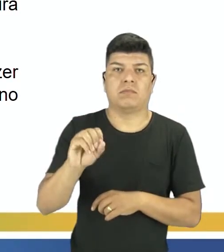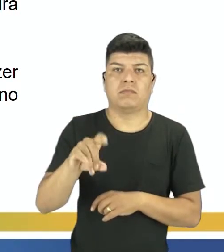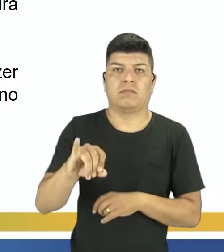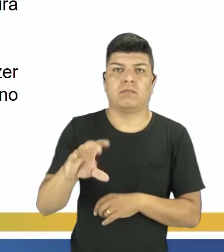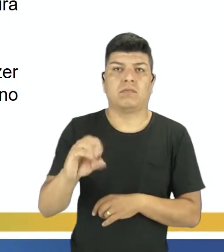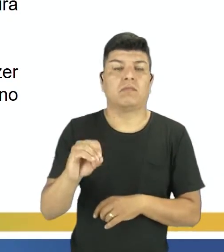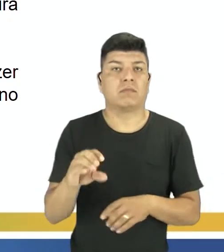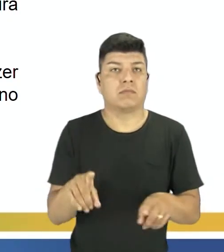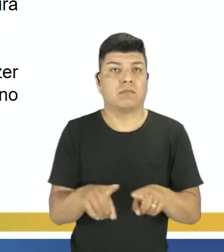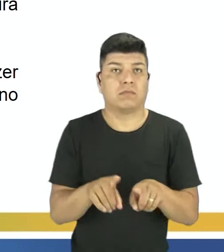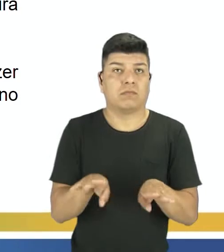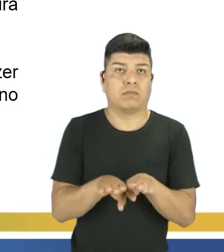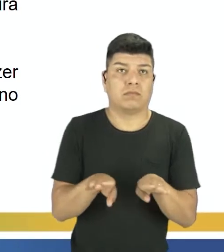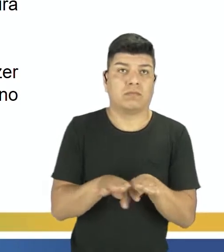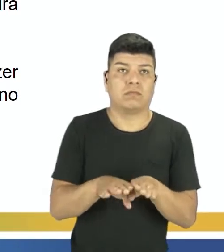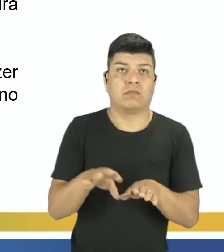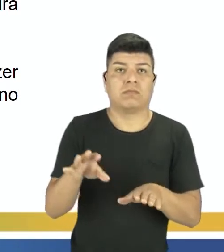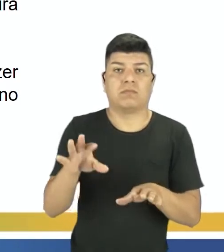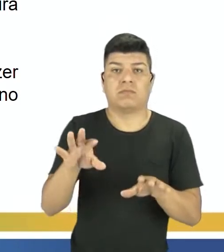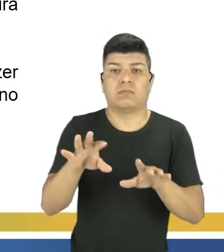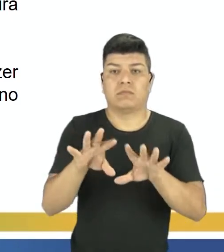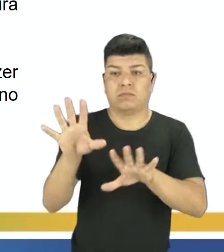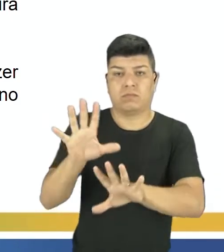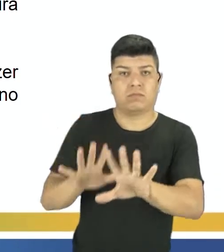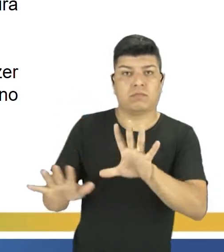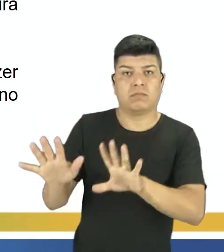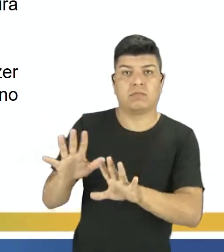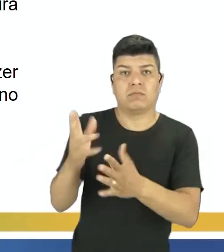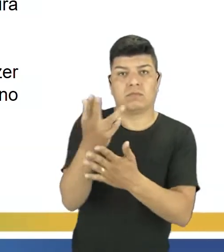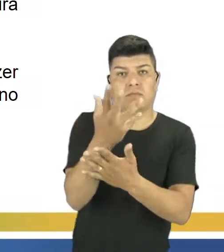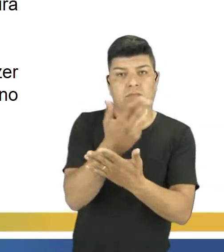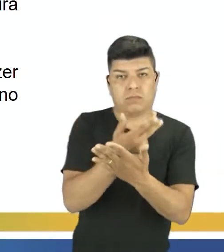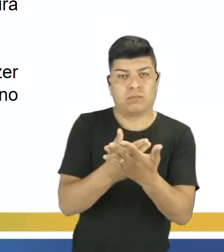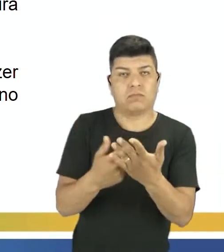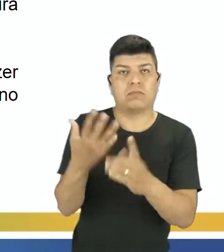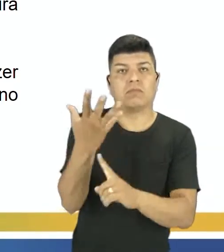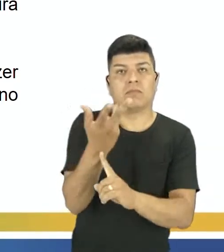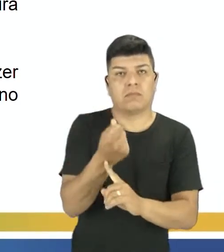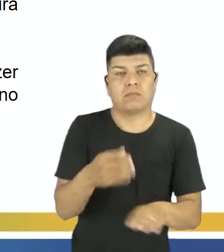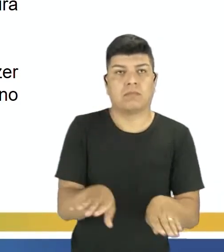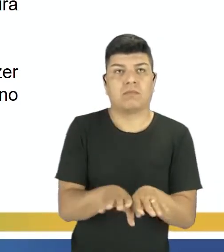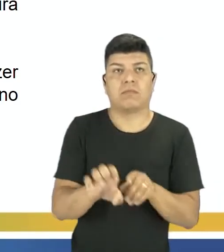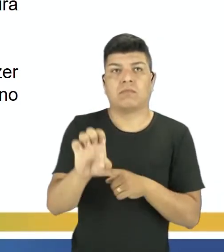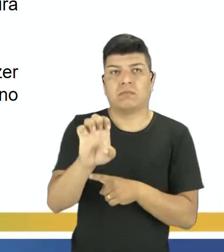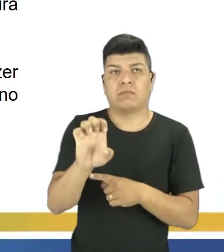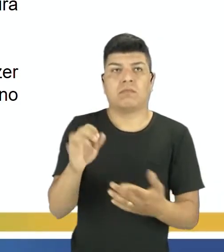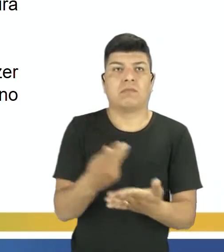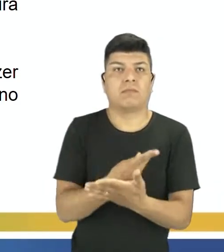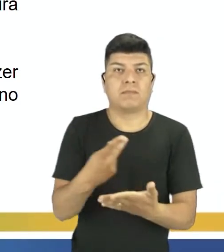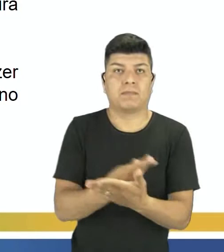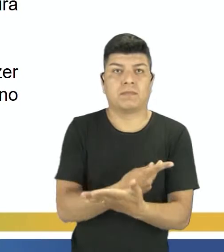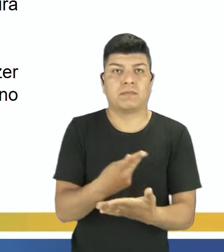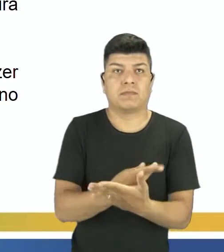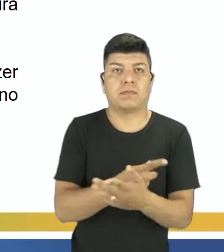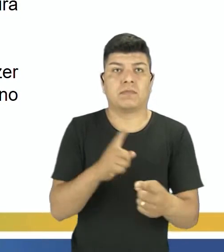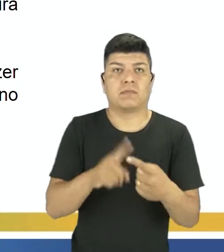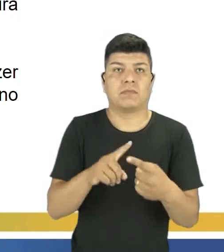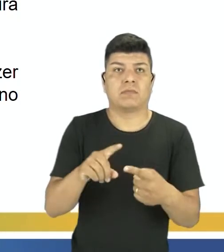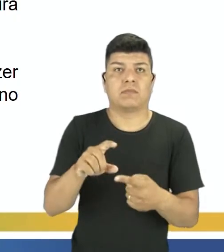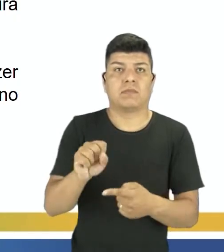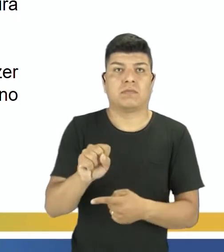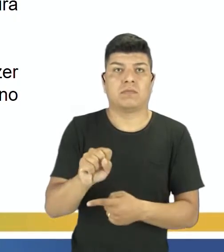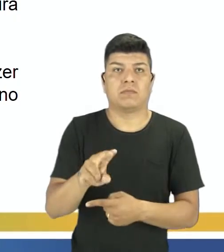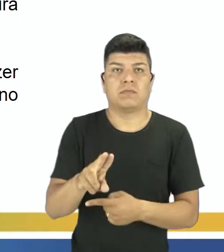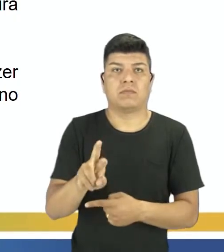da geometrização das formas na obra de arte, ok? E a letra E também é incorreta porque